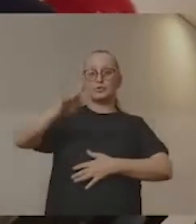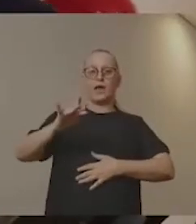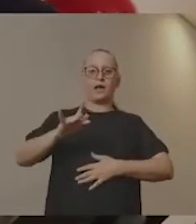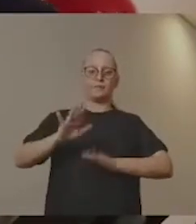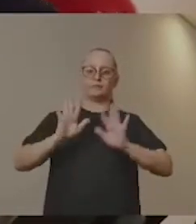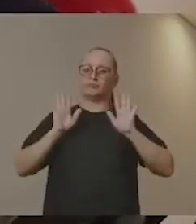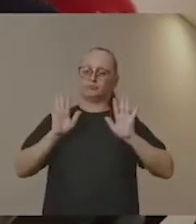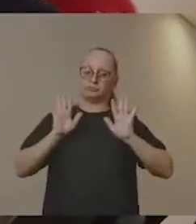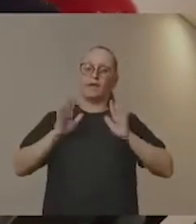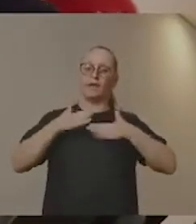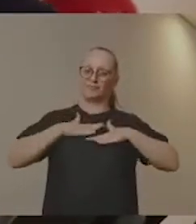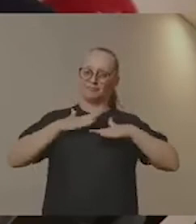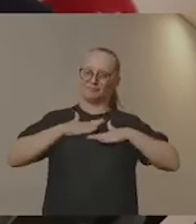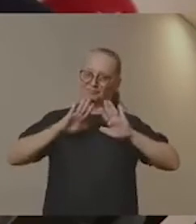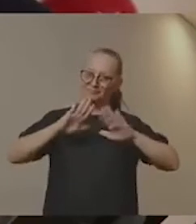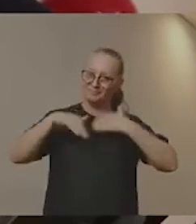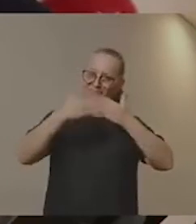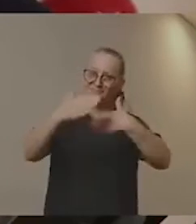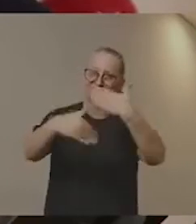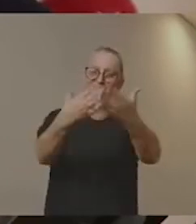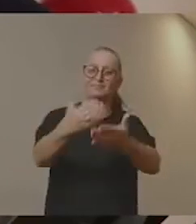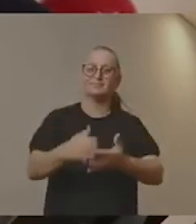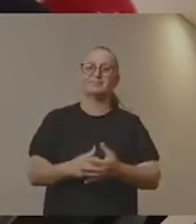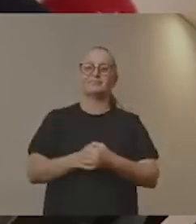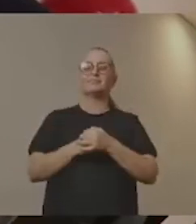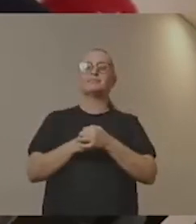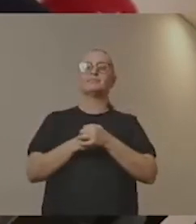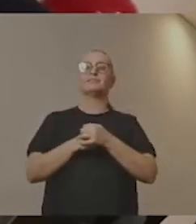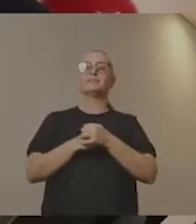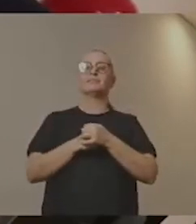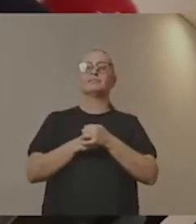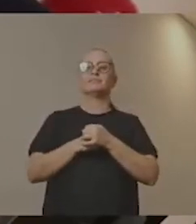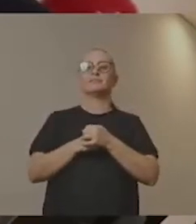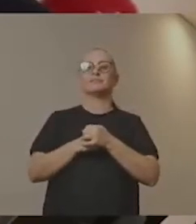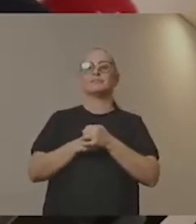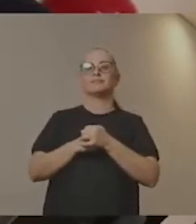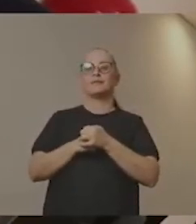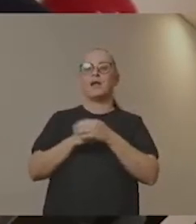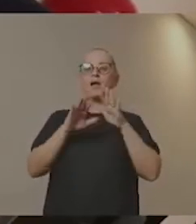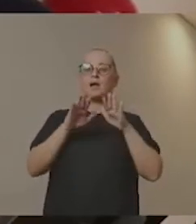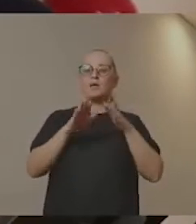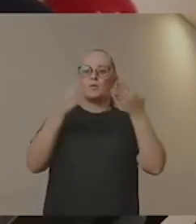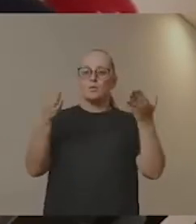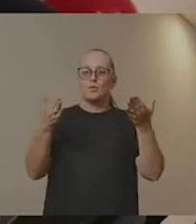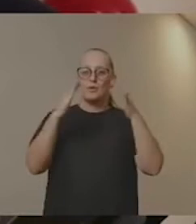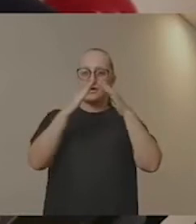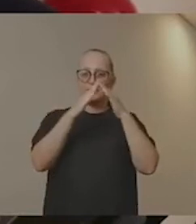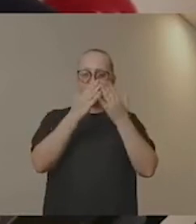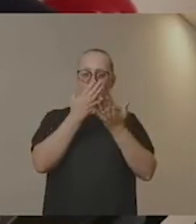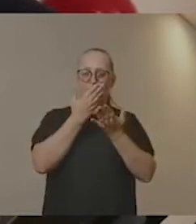tem vários sentimentos, porque eu lembro que na sala de aula eu queria falar muita coisa às vezes,